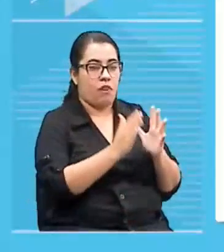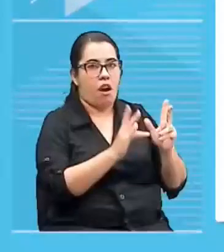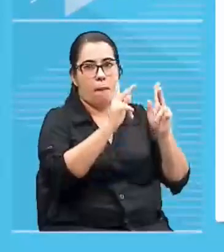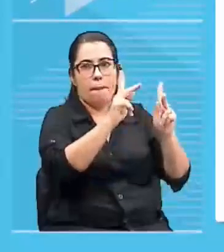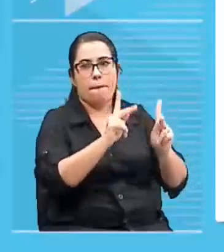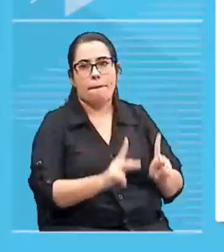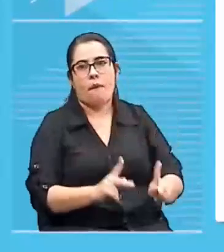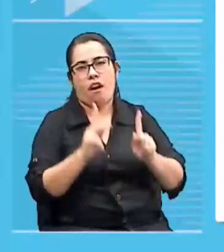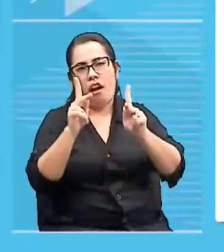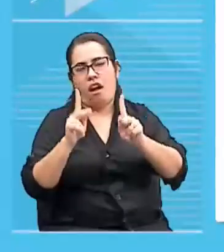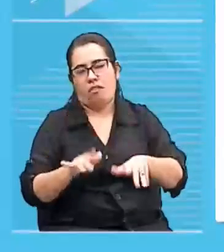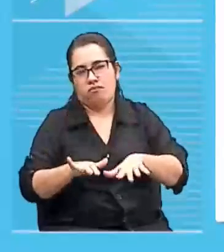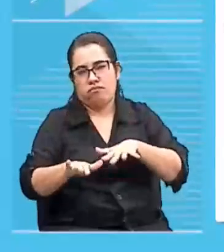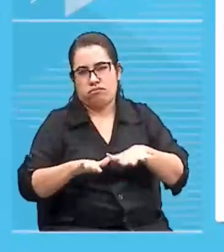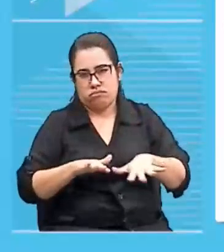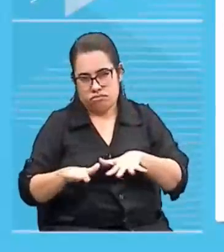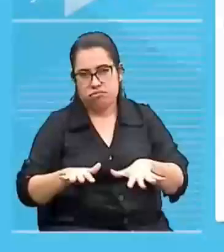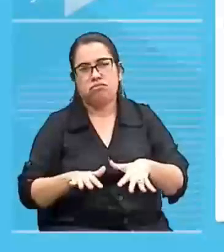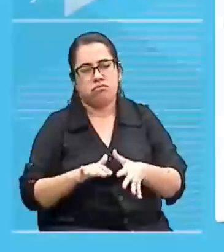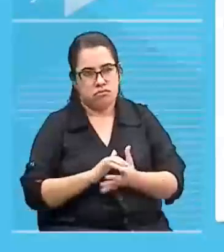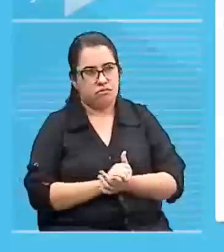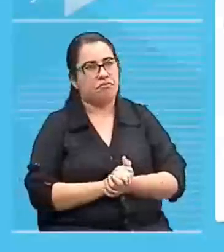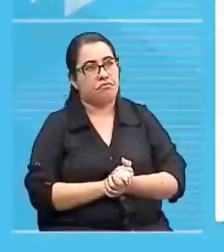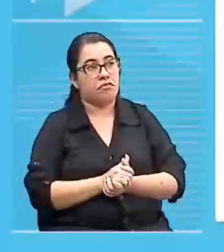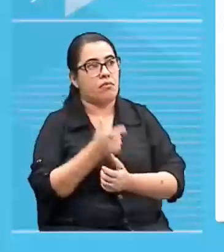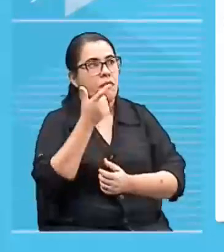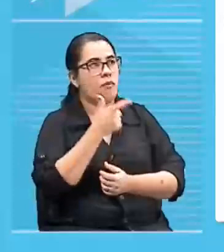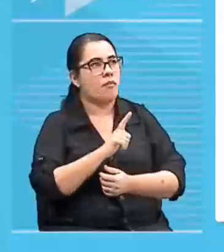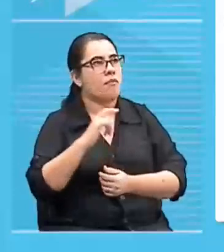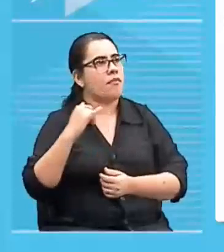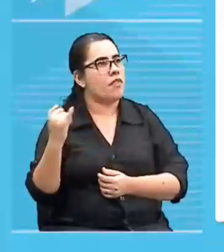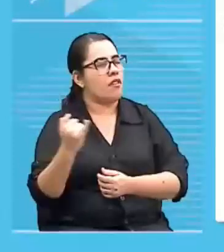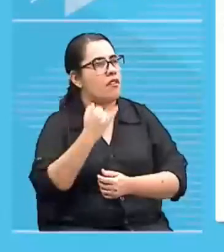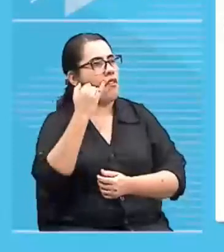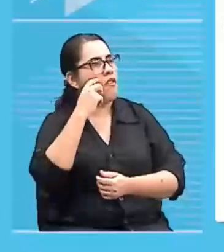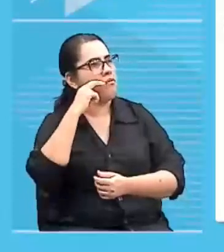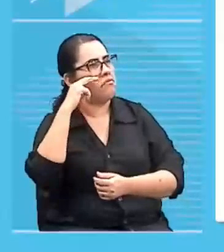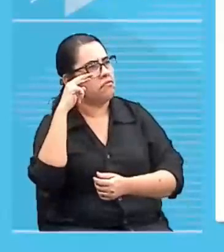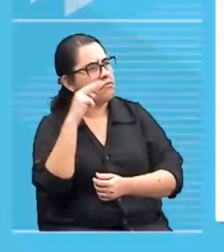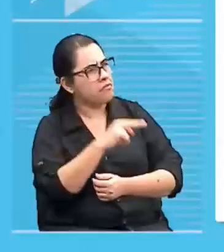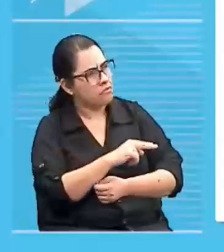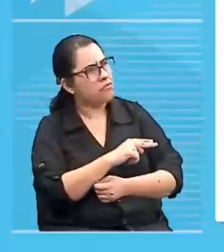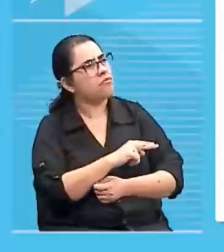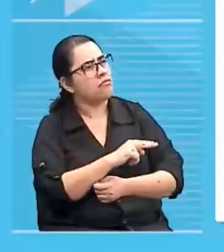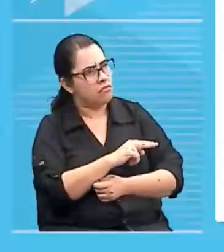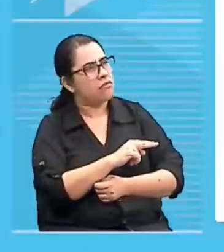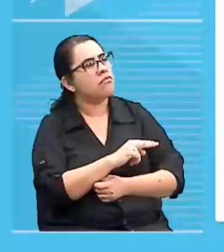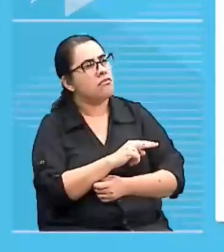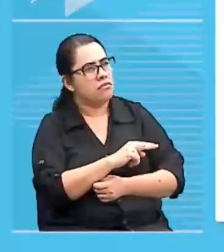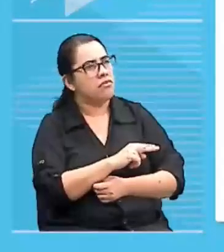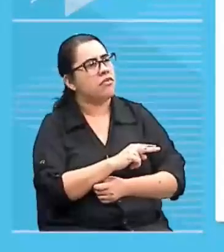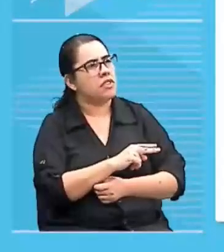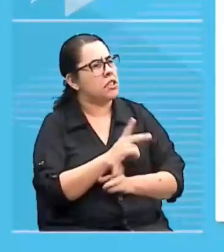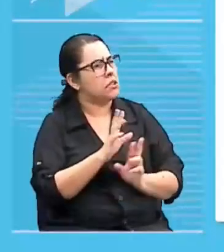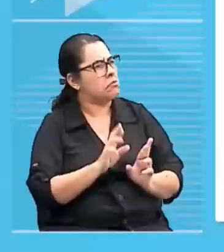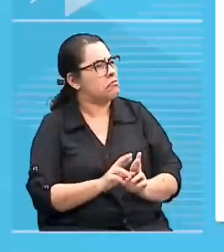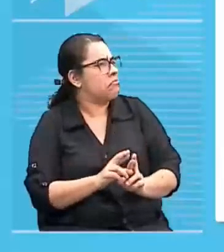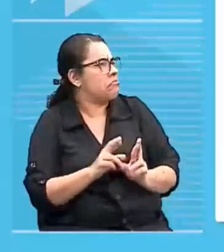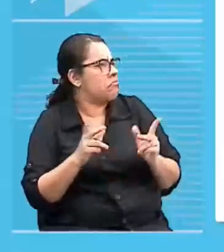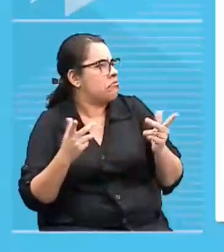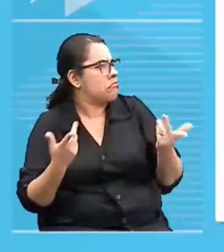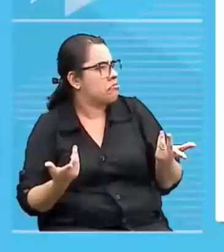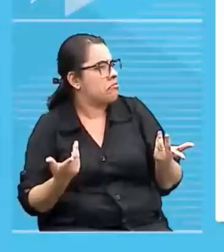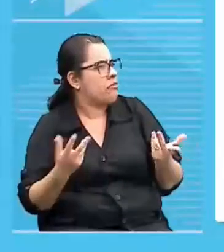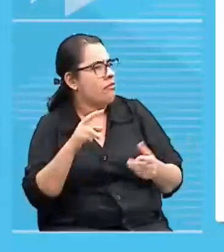autônomos, certo? Um outro ponto importante, olha aqui, se vocês puderem observar de uma forma diferente, né,